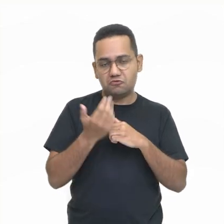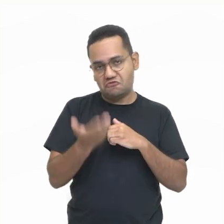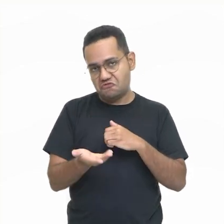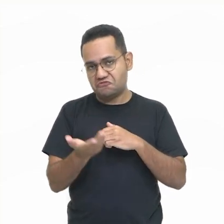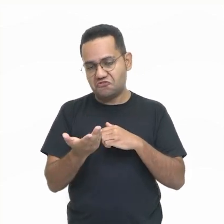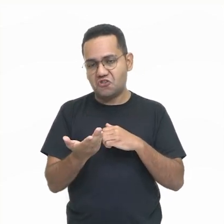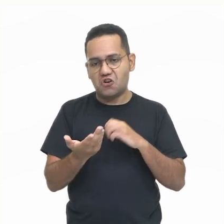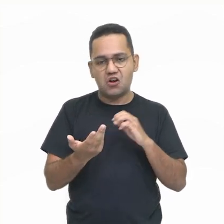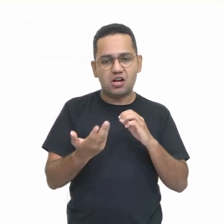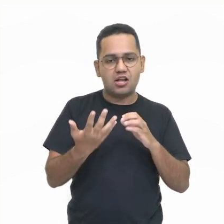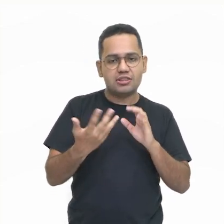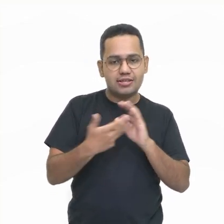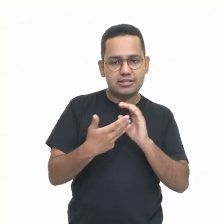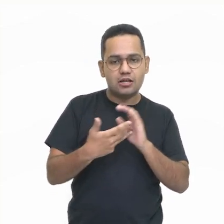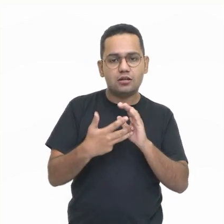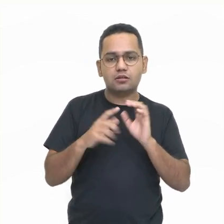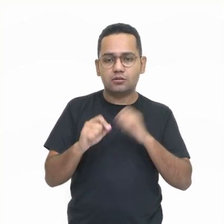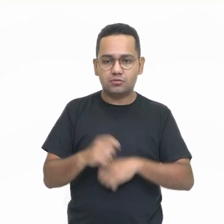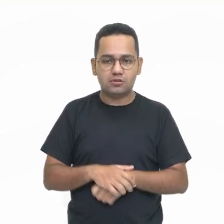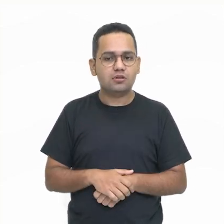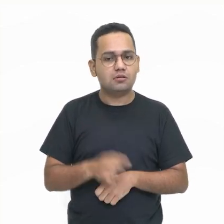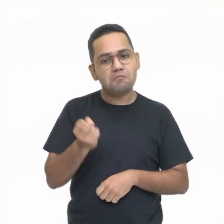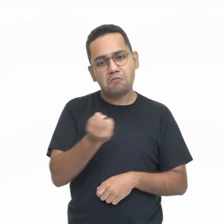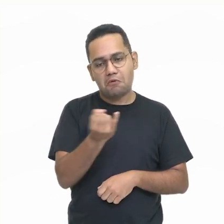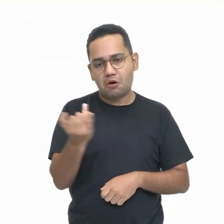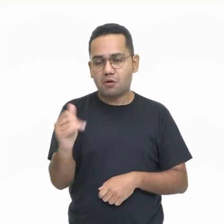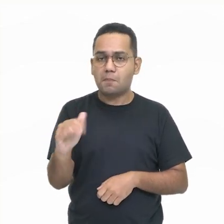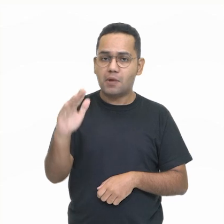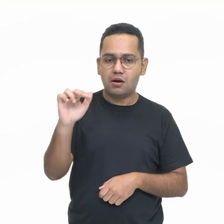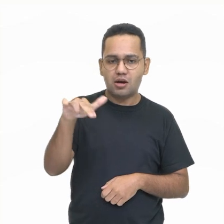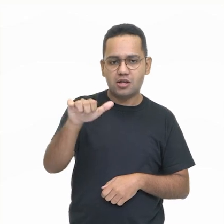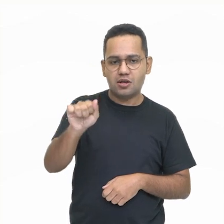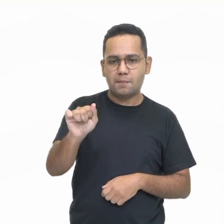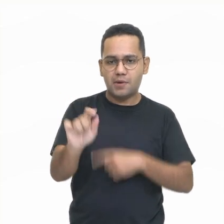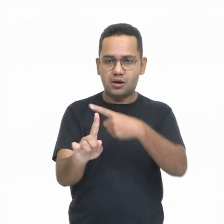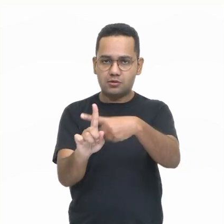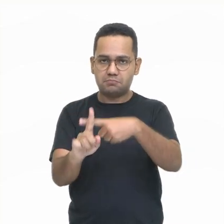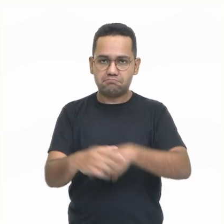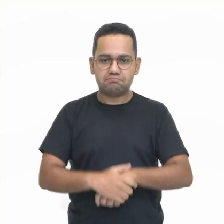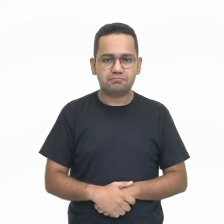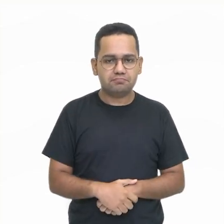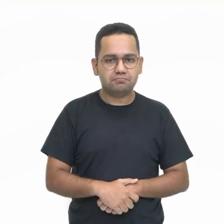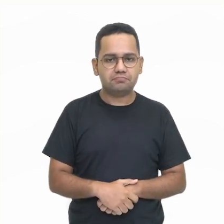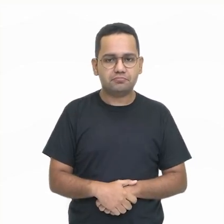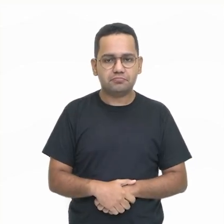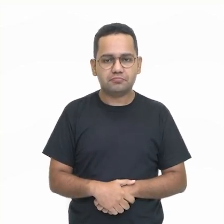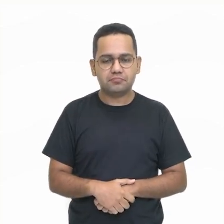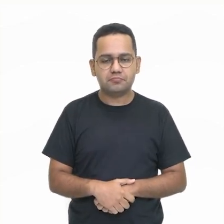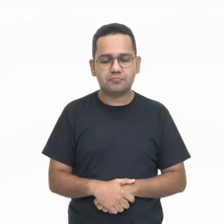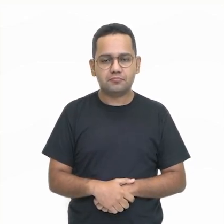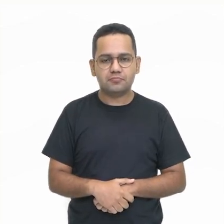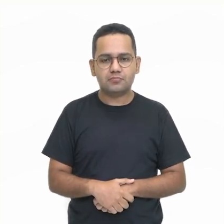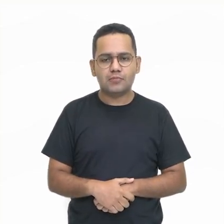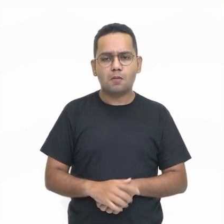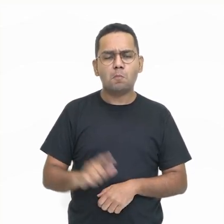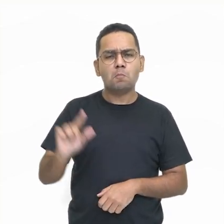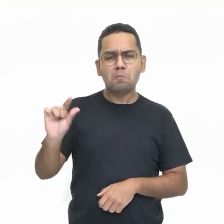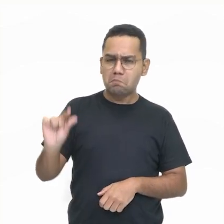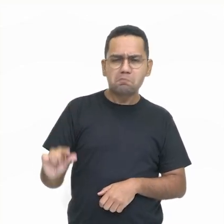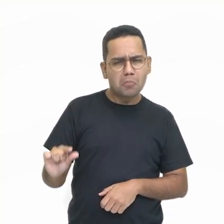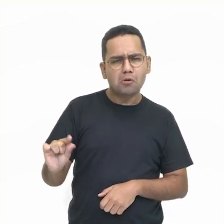alta concentração de íons sódio, que é esse aqui, Na+. E nós temos uma